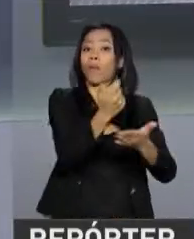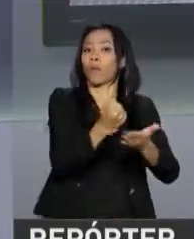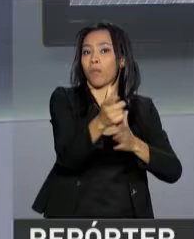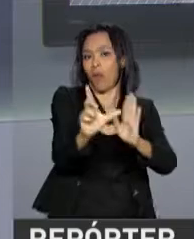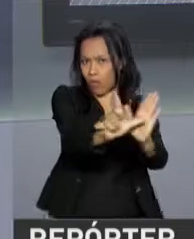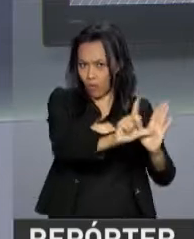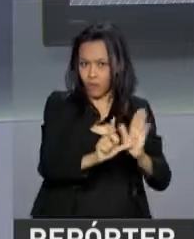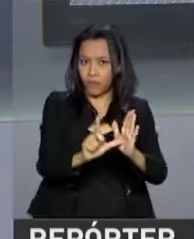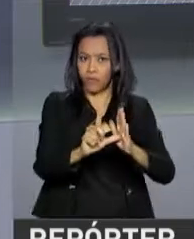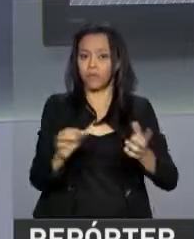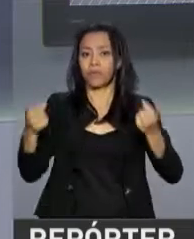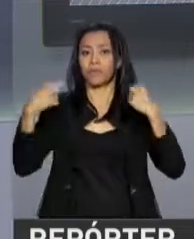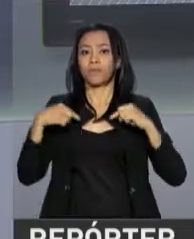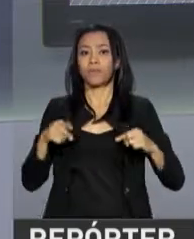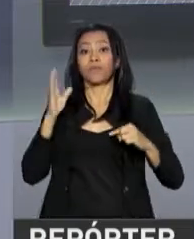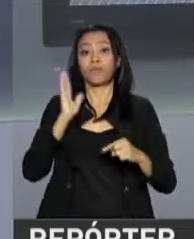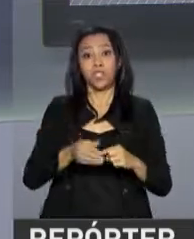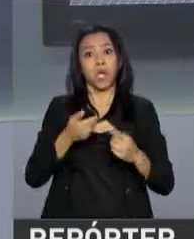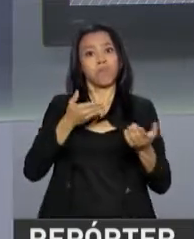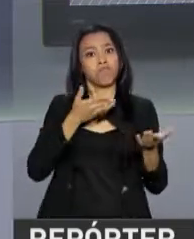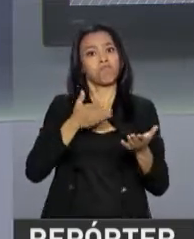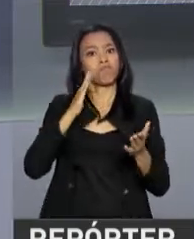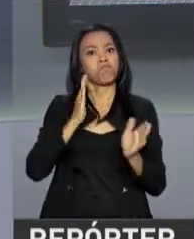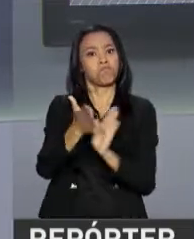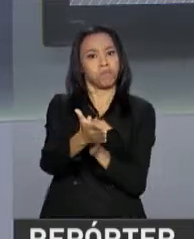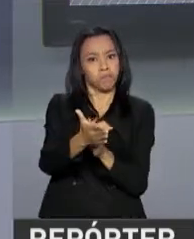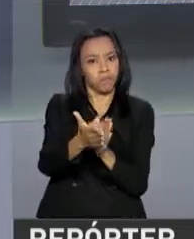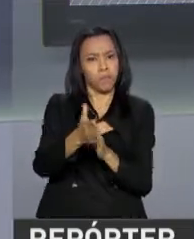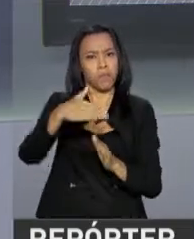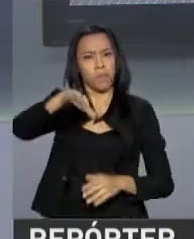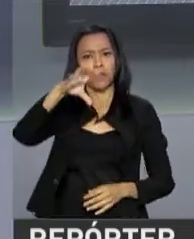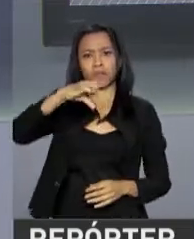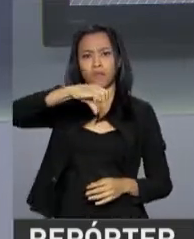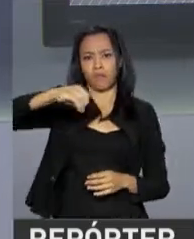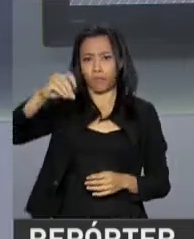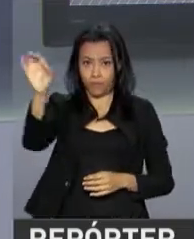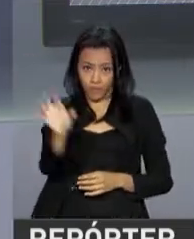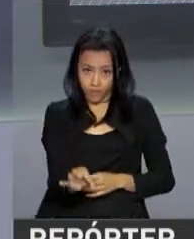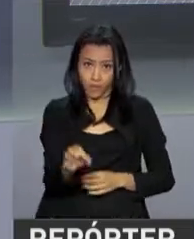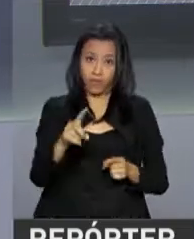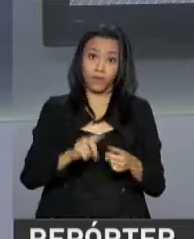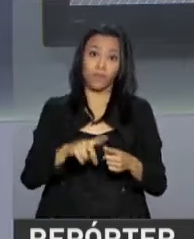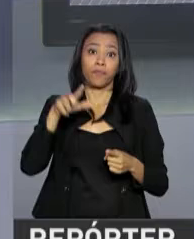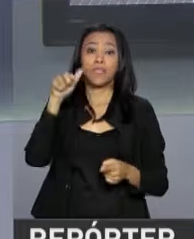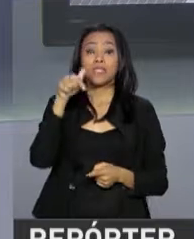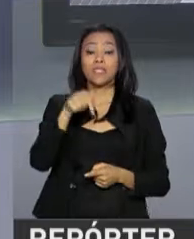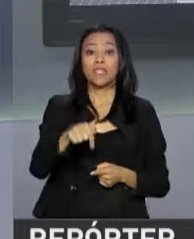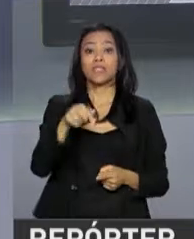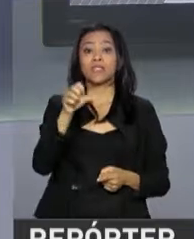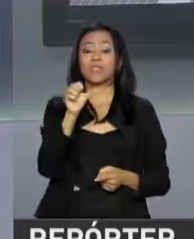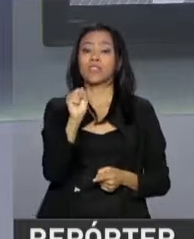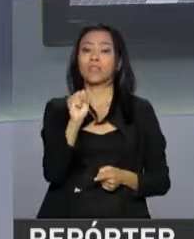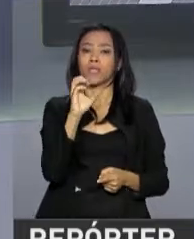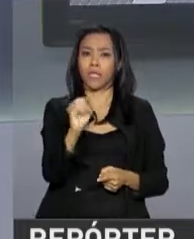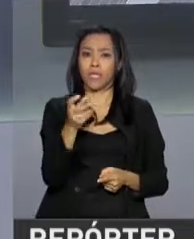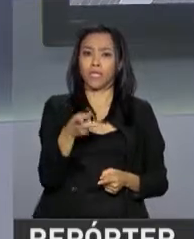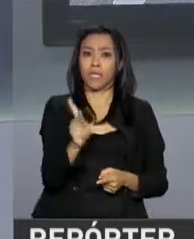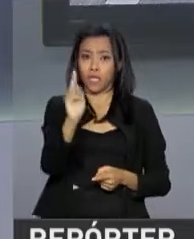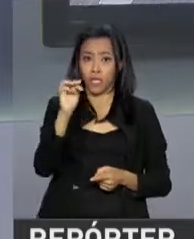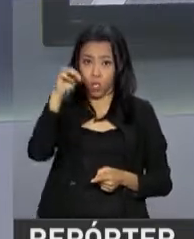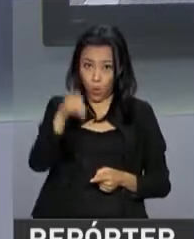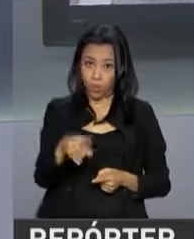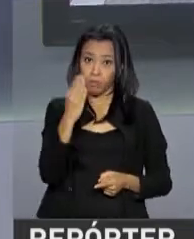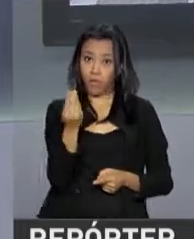índice de aprovação de mais de 90% nos aeroportos do país 780 quilômetros de rodovias federais pavimentadas ou